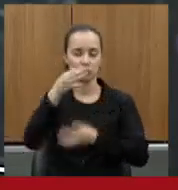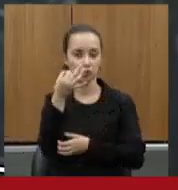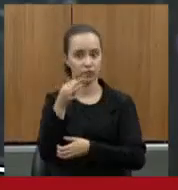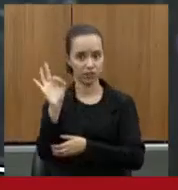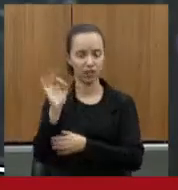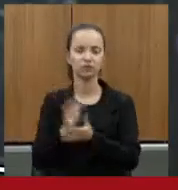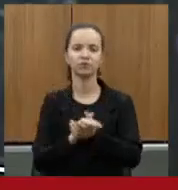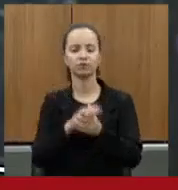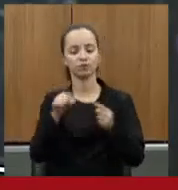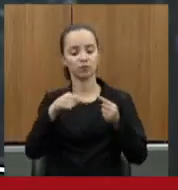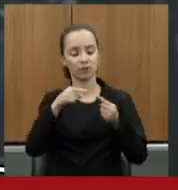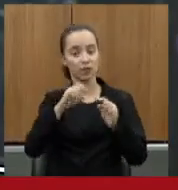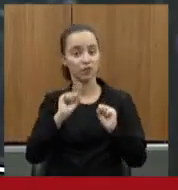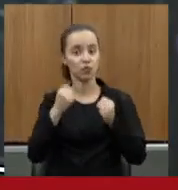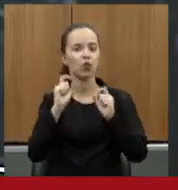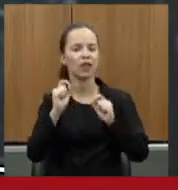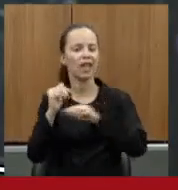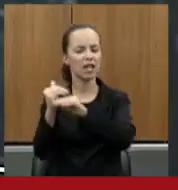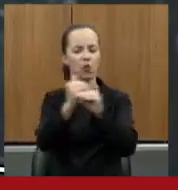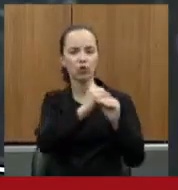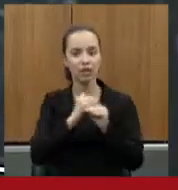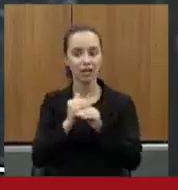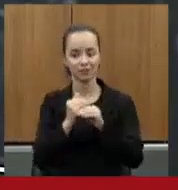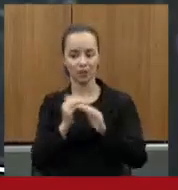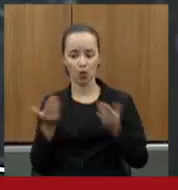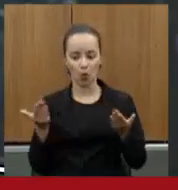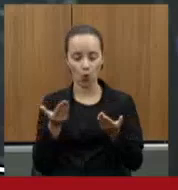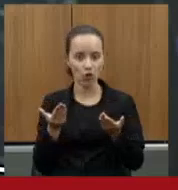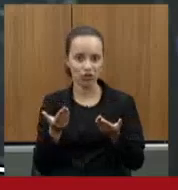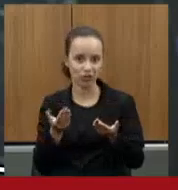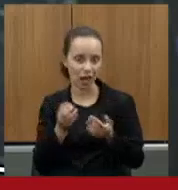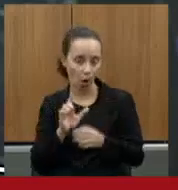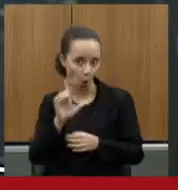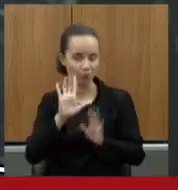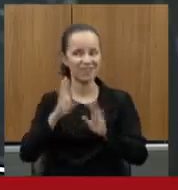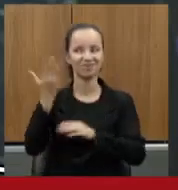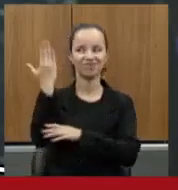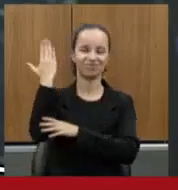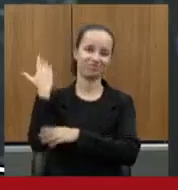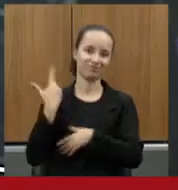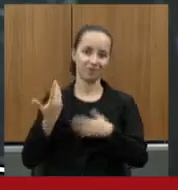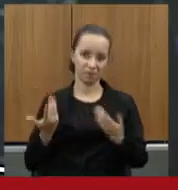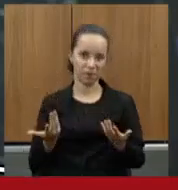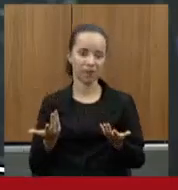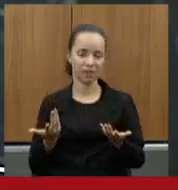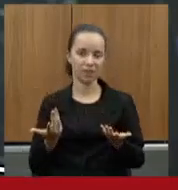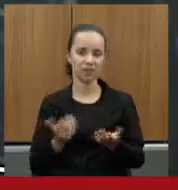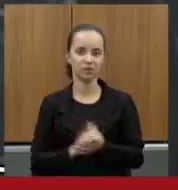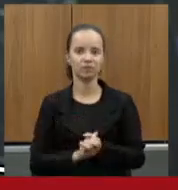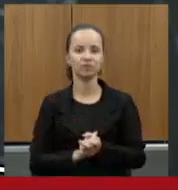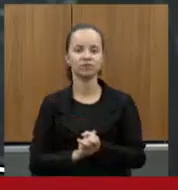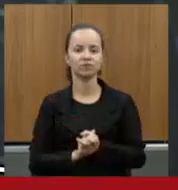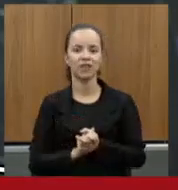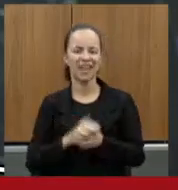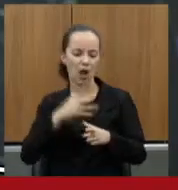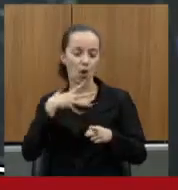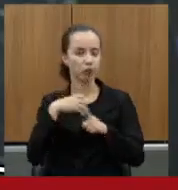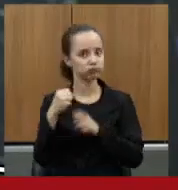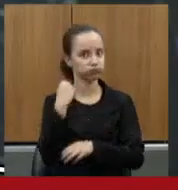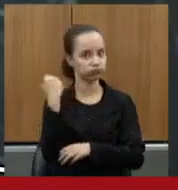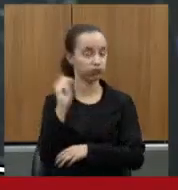Defendia a igualdade de todos perante a lei, coisas que hoje parecem óbvias, mas que, na época, eram a conquista do